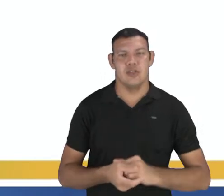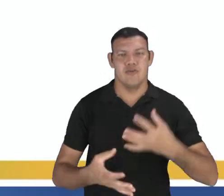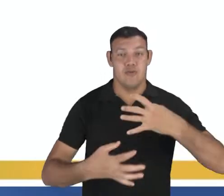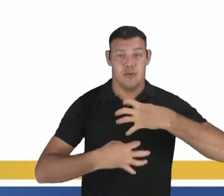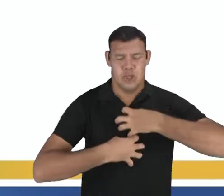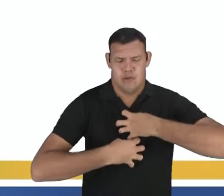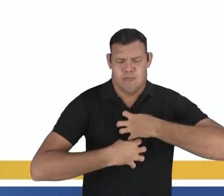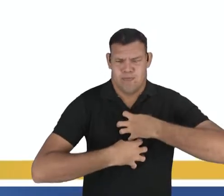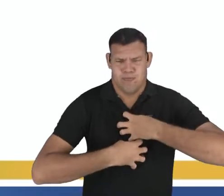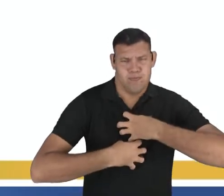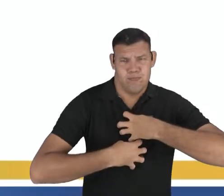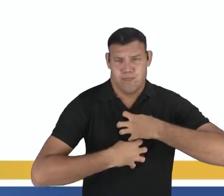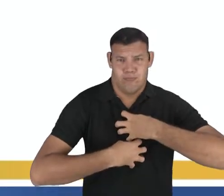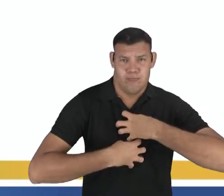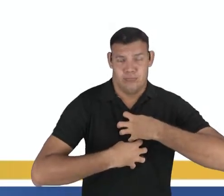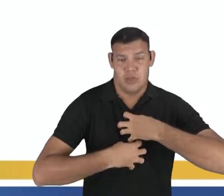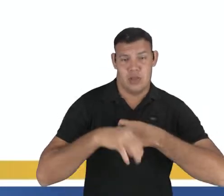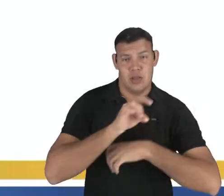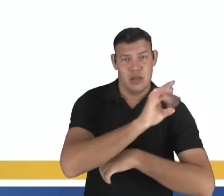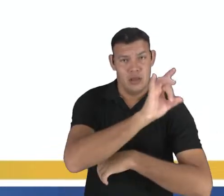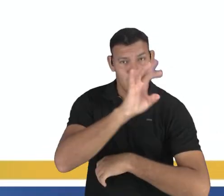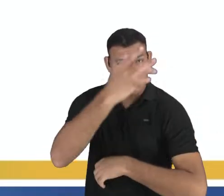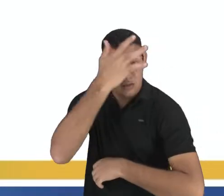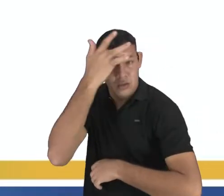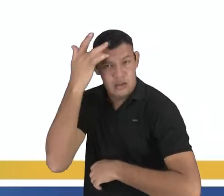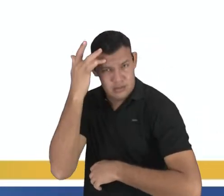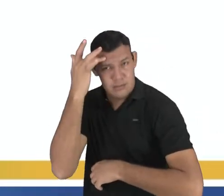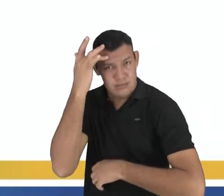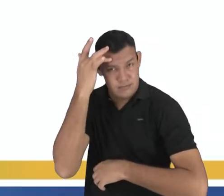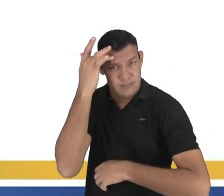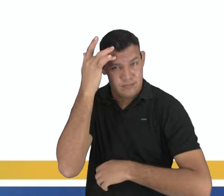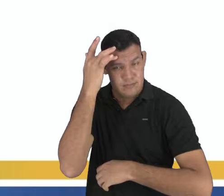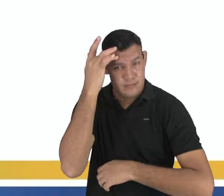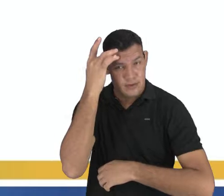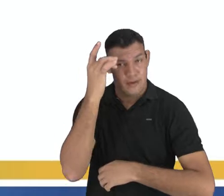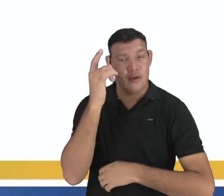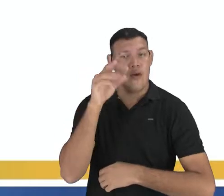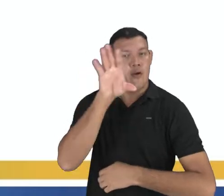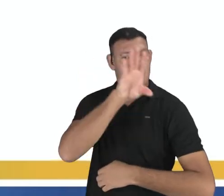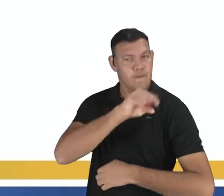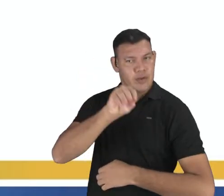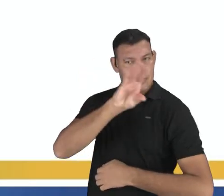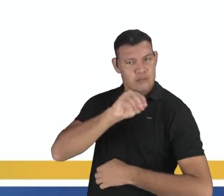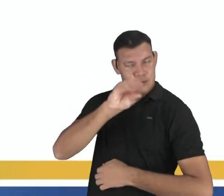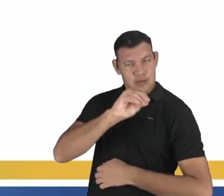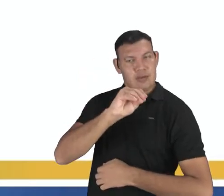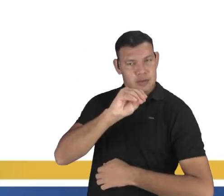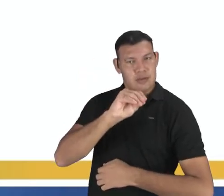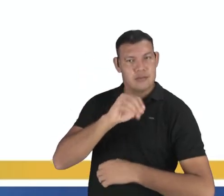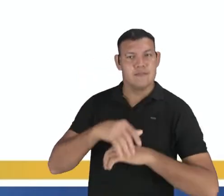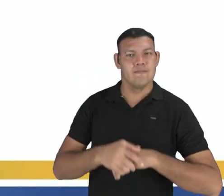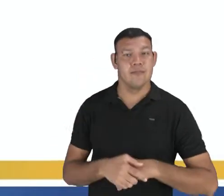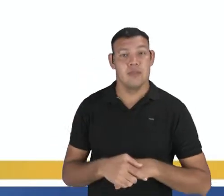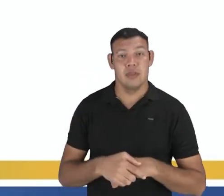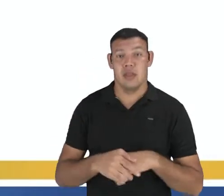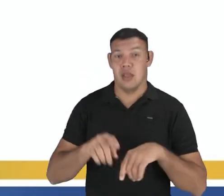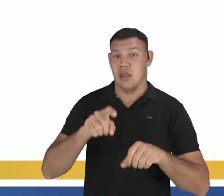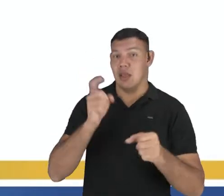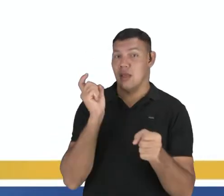como cada indivíduo organiza sua fala, dependendo da mensagem que